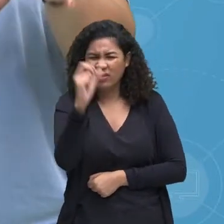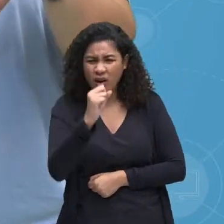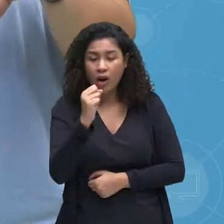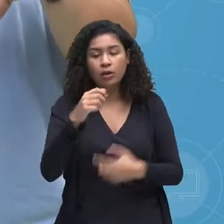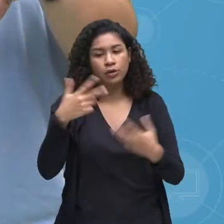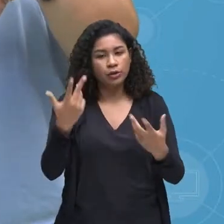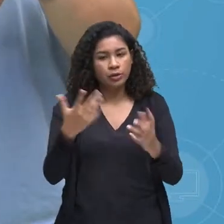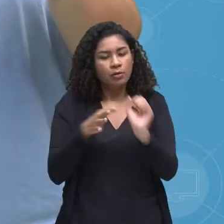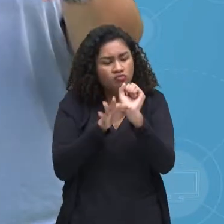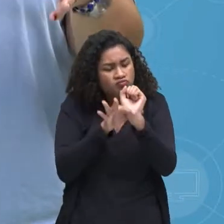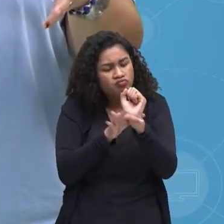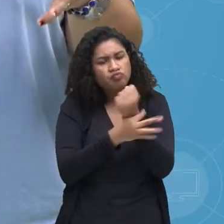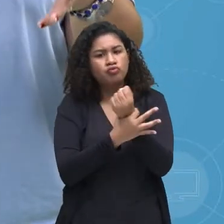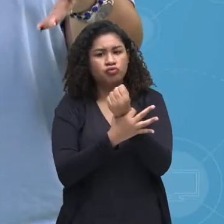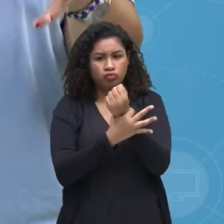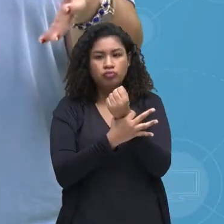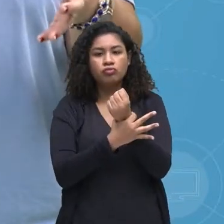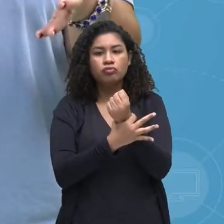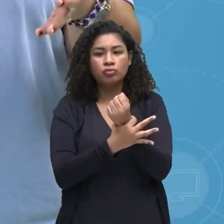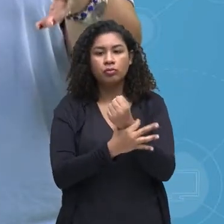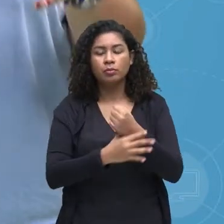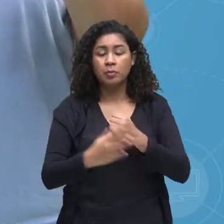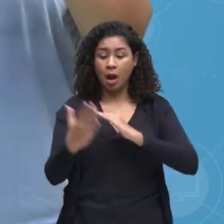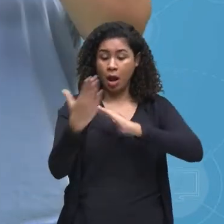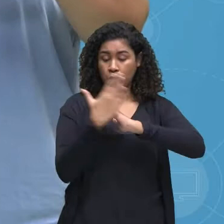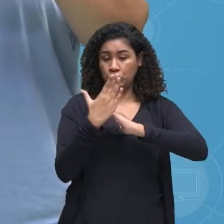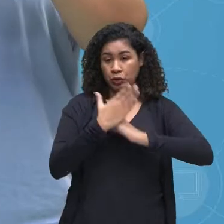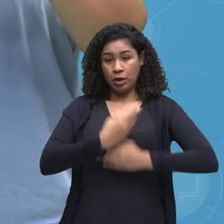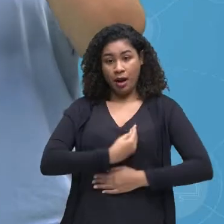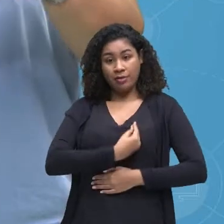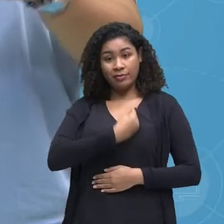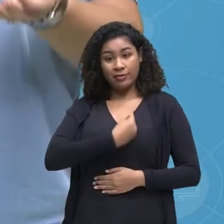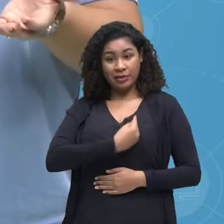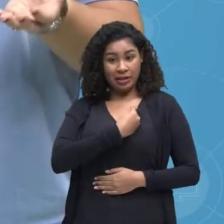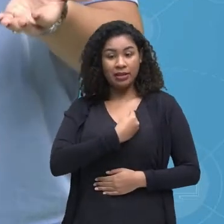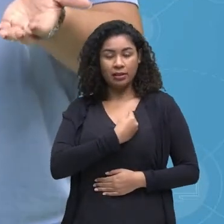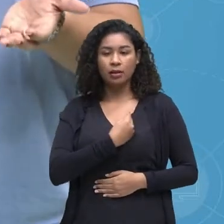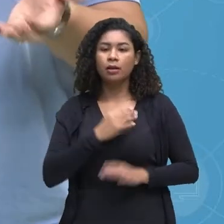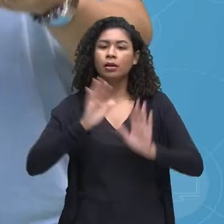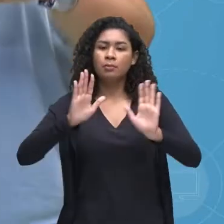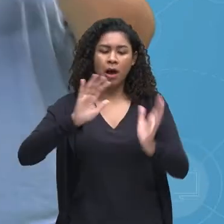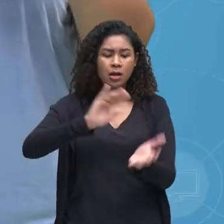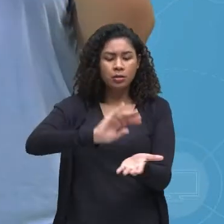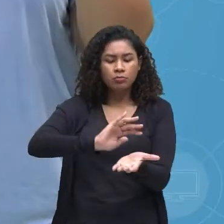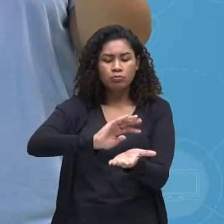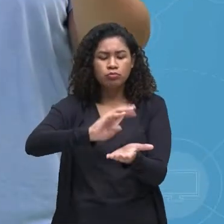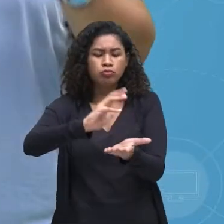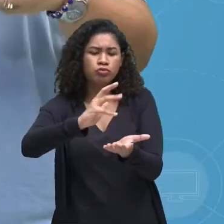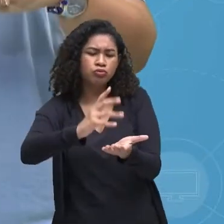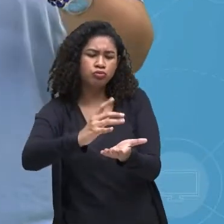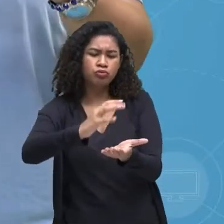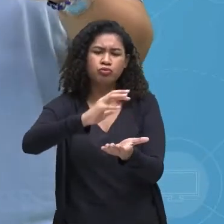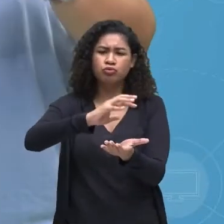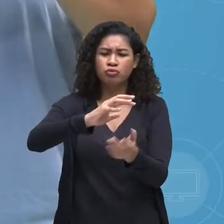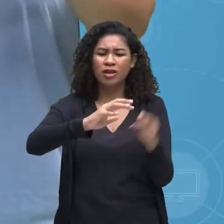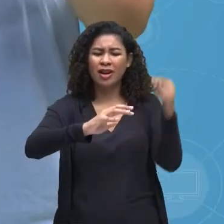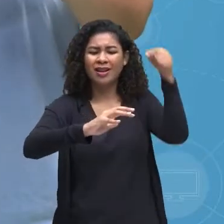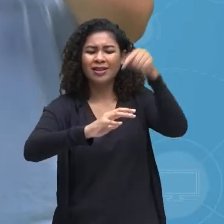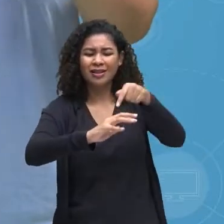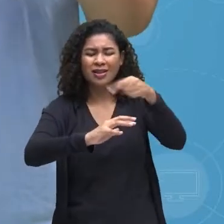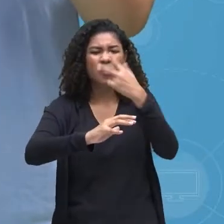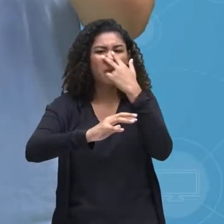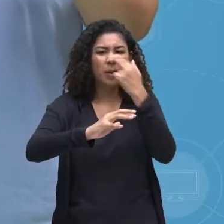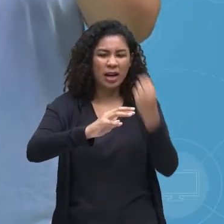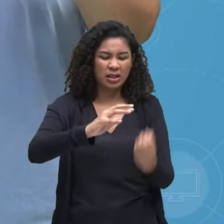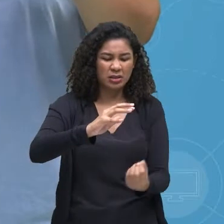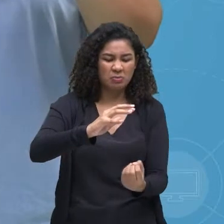até a nossa vida, né, aqui na Terra. E a camada de ozônio, como ela recebe muita coisa jogada na atmosfera,